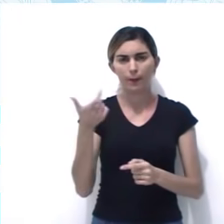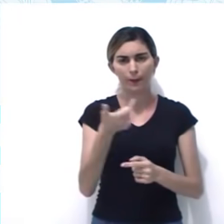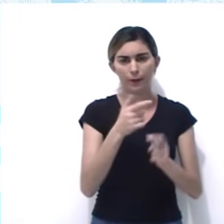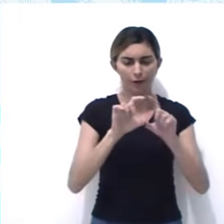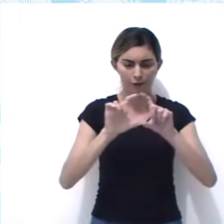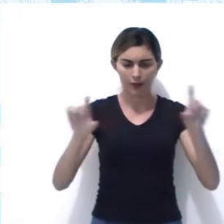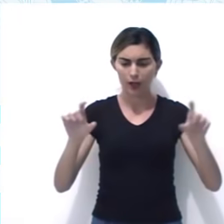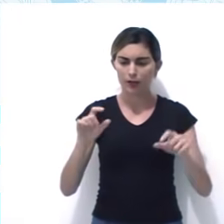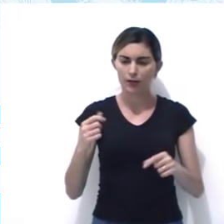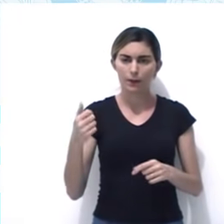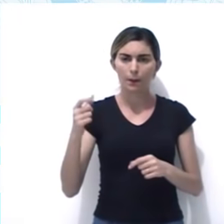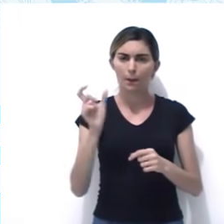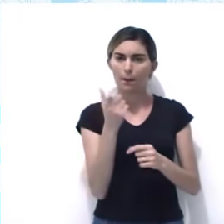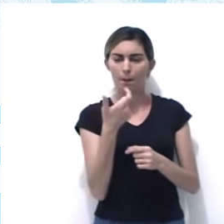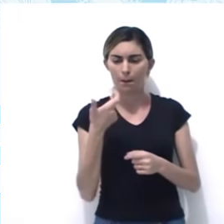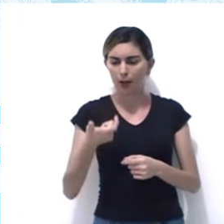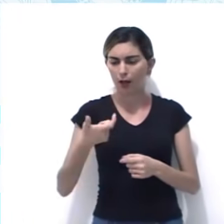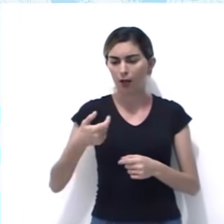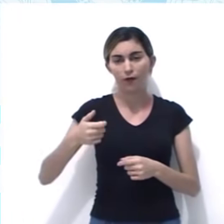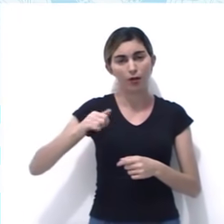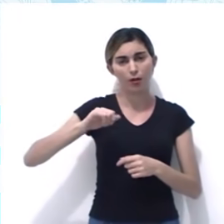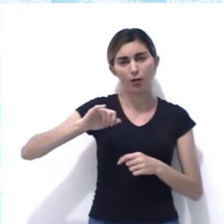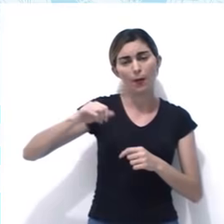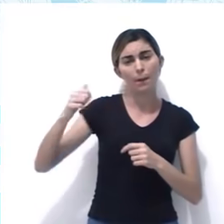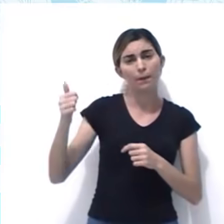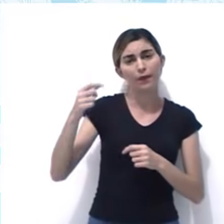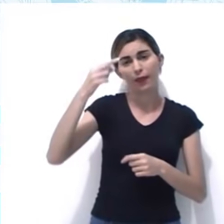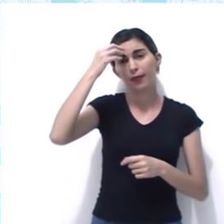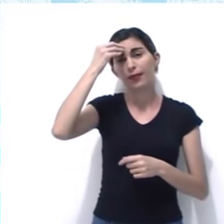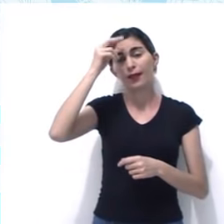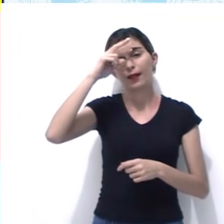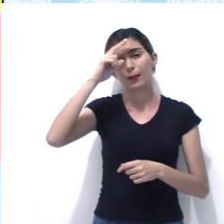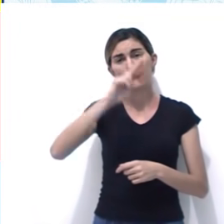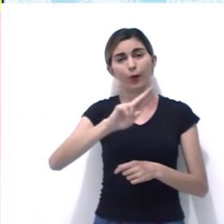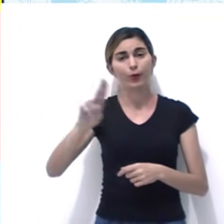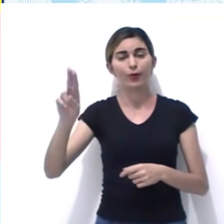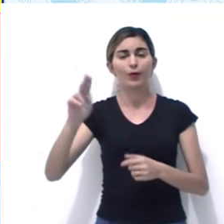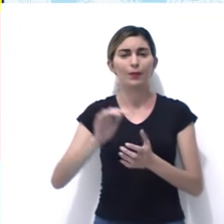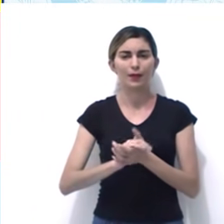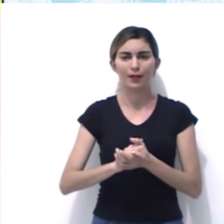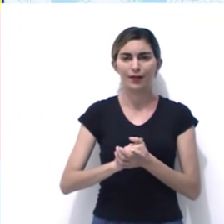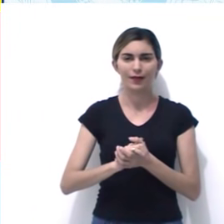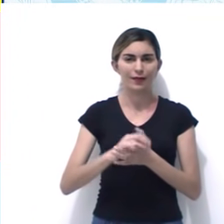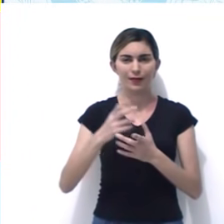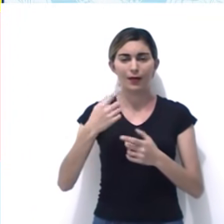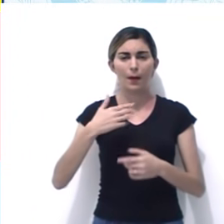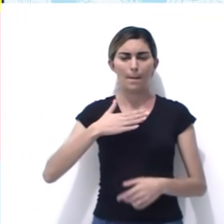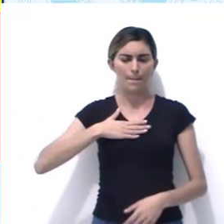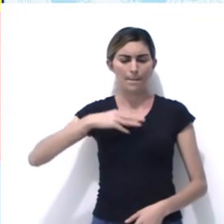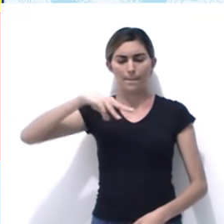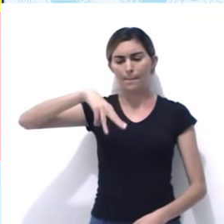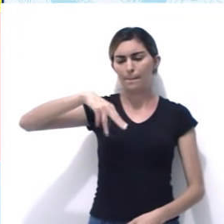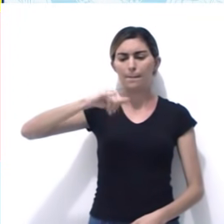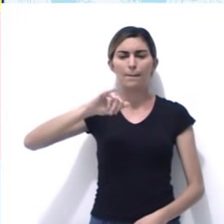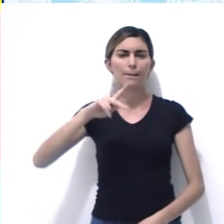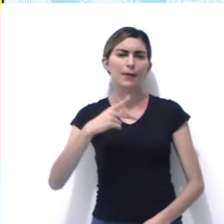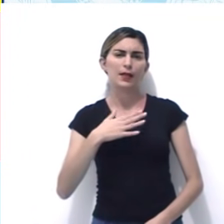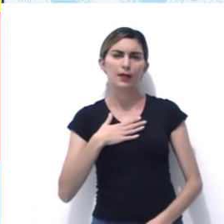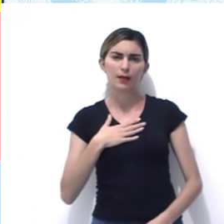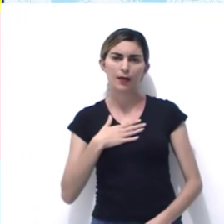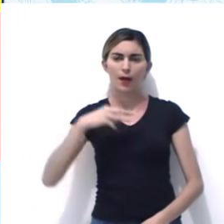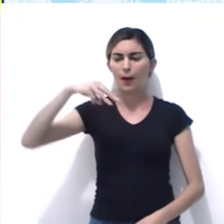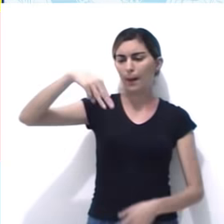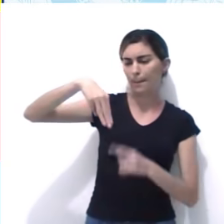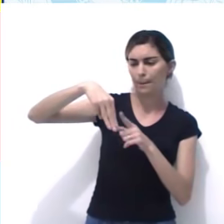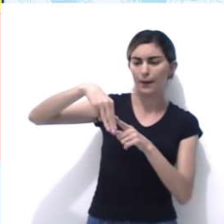e a inicial é a dica para você lembrar o nome do planeta não quando eu digo minha o m